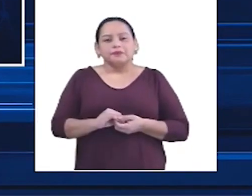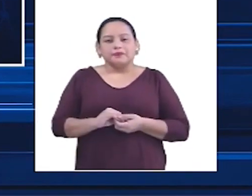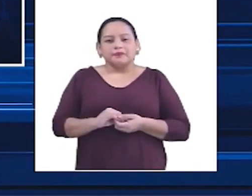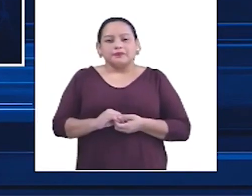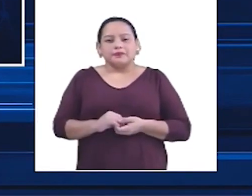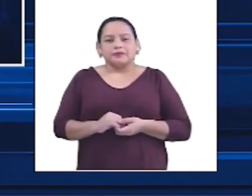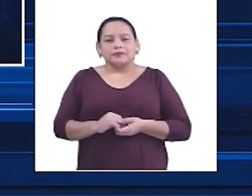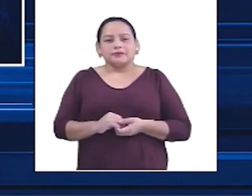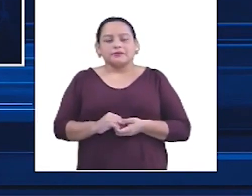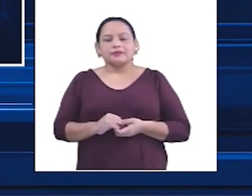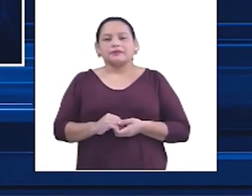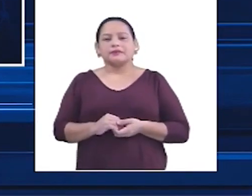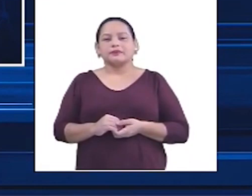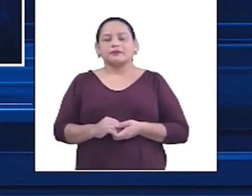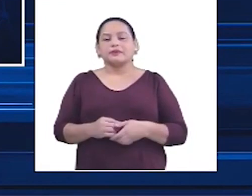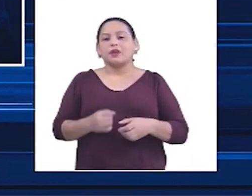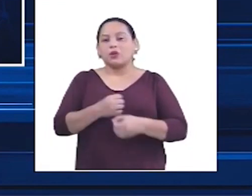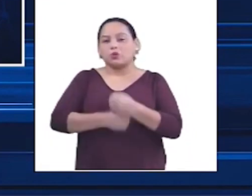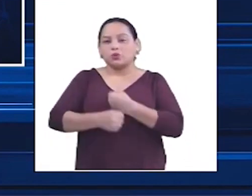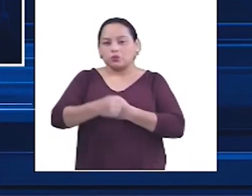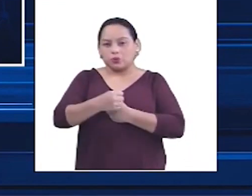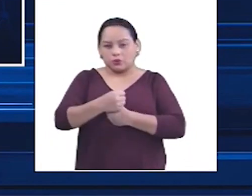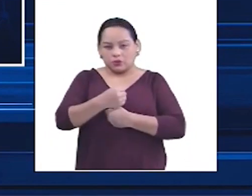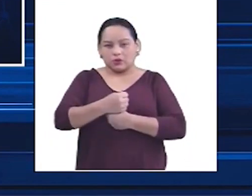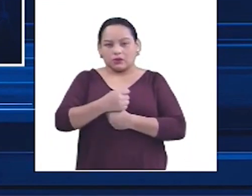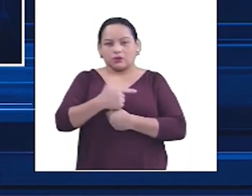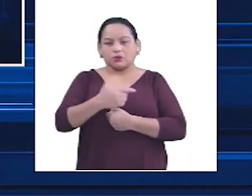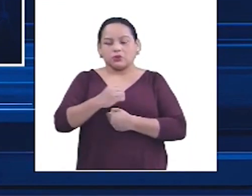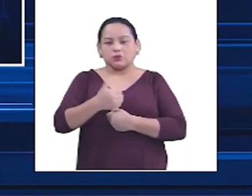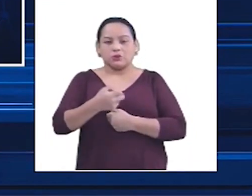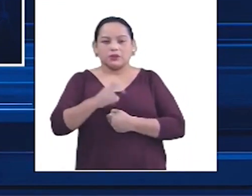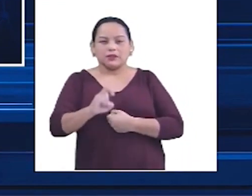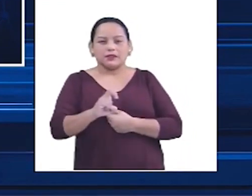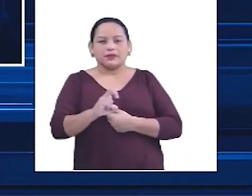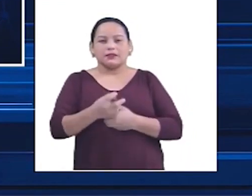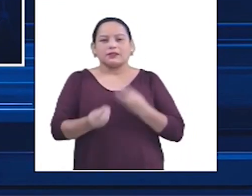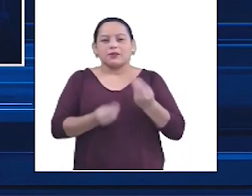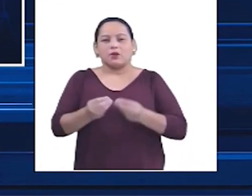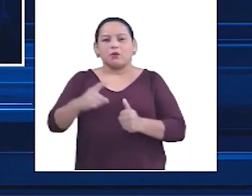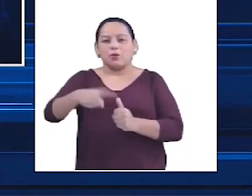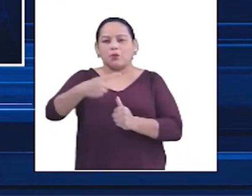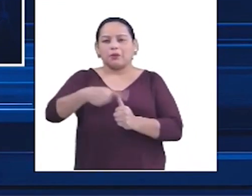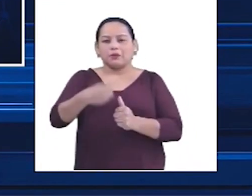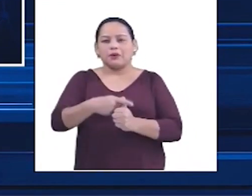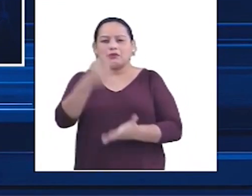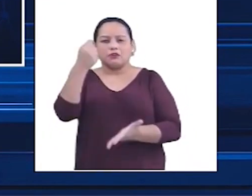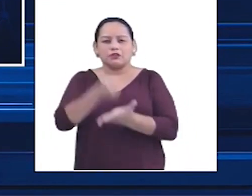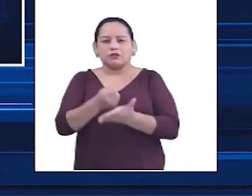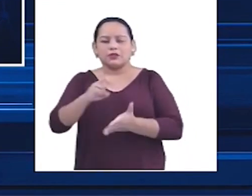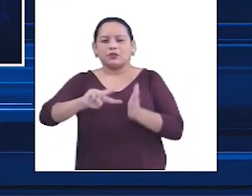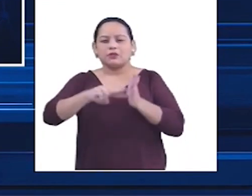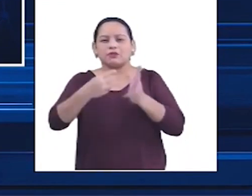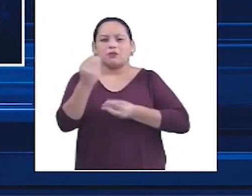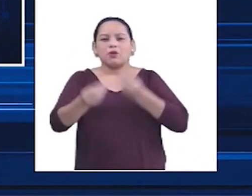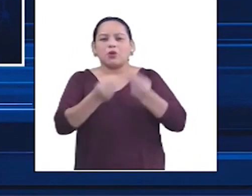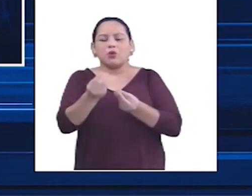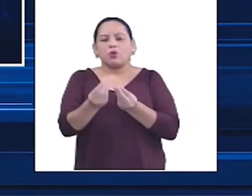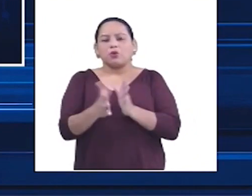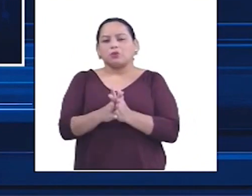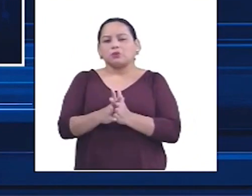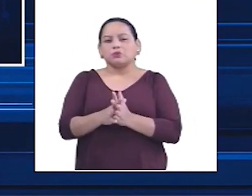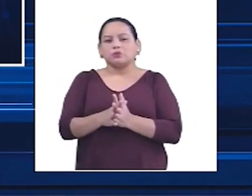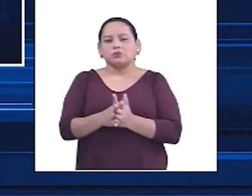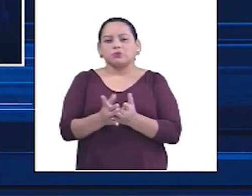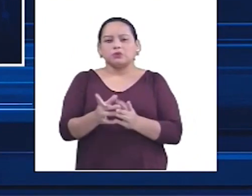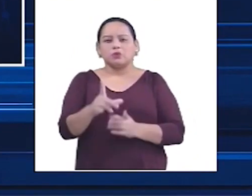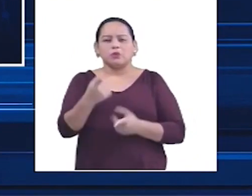Em 2015, the first of several significant deep water oil discoveries were